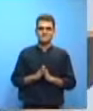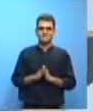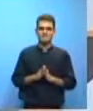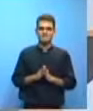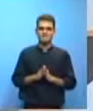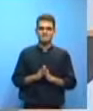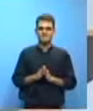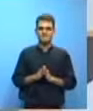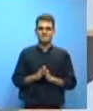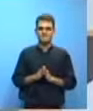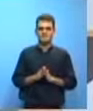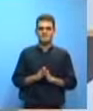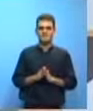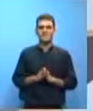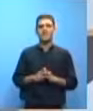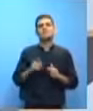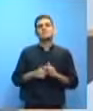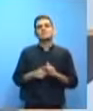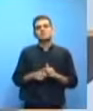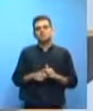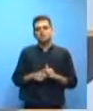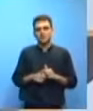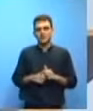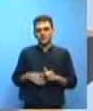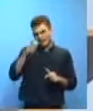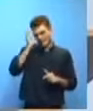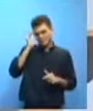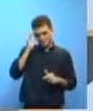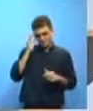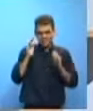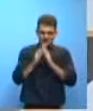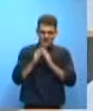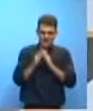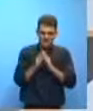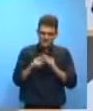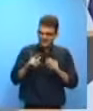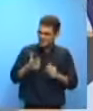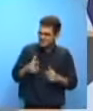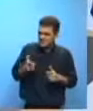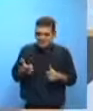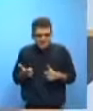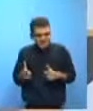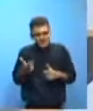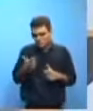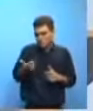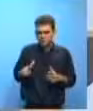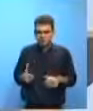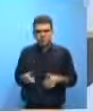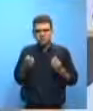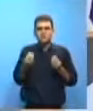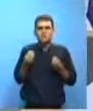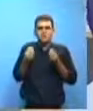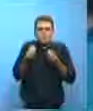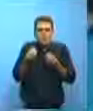sem vergonha, pinguço, homem que não vale nada? Eu nunca fui com a sua cara, seu